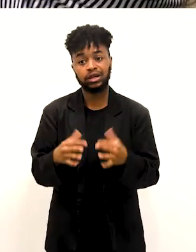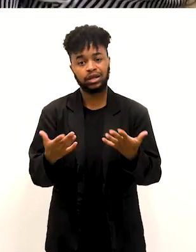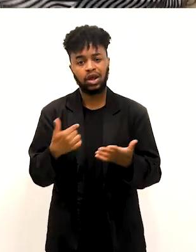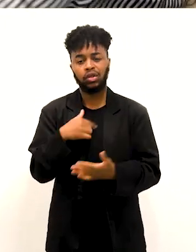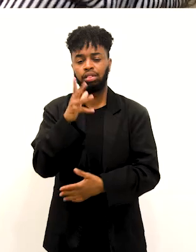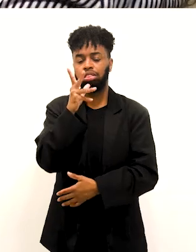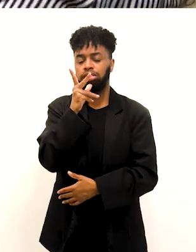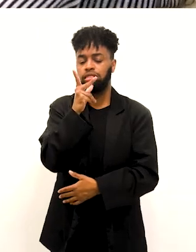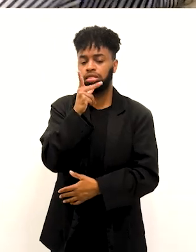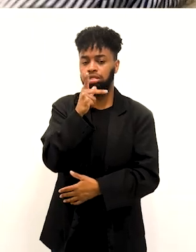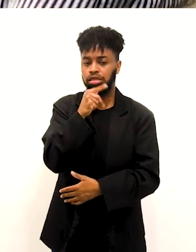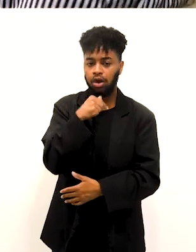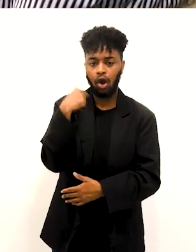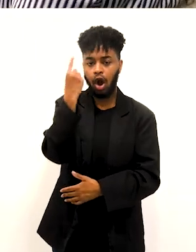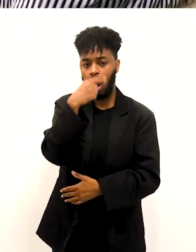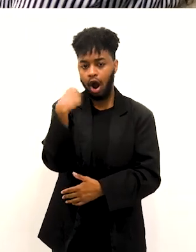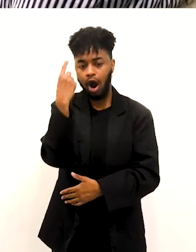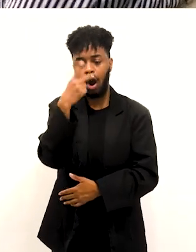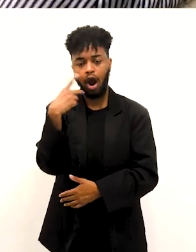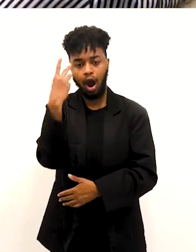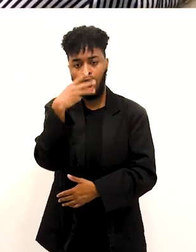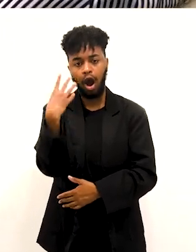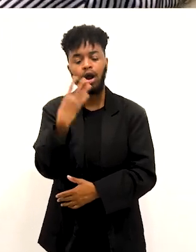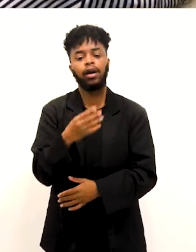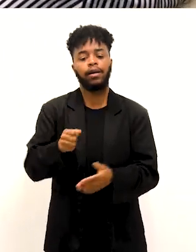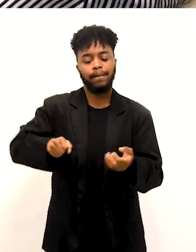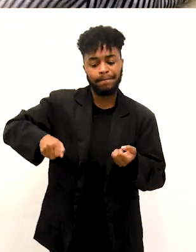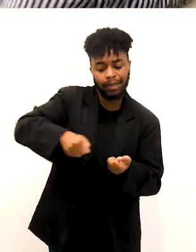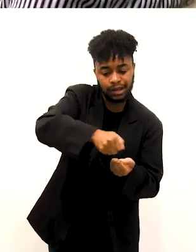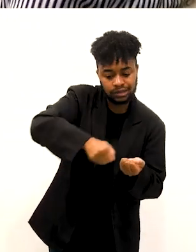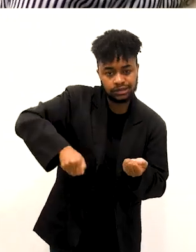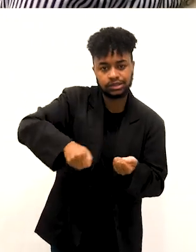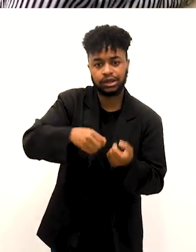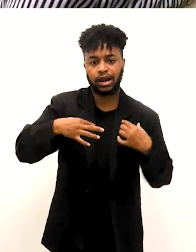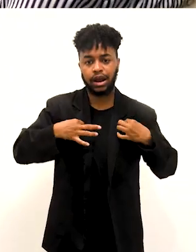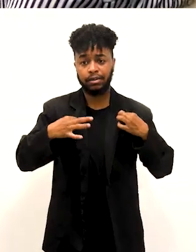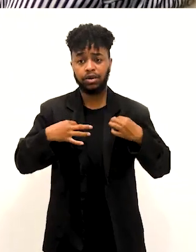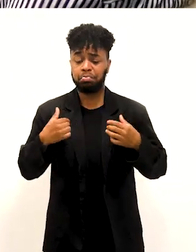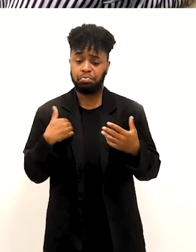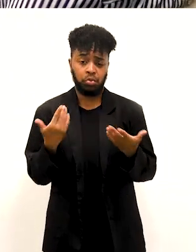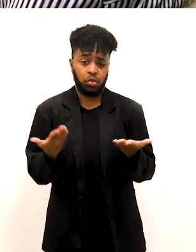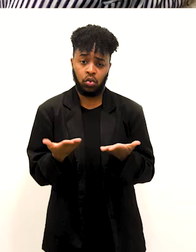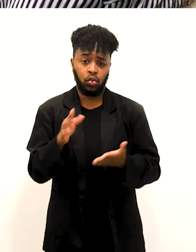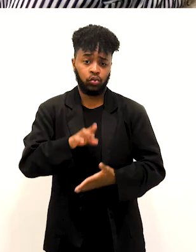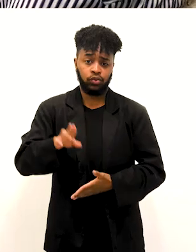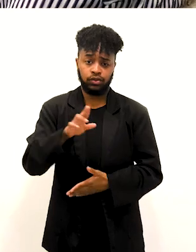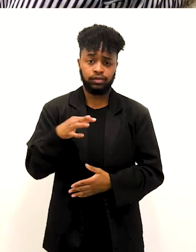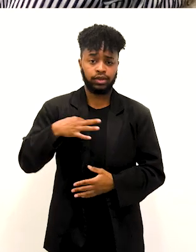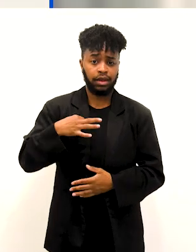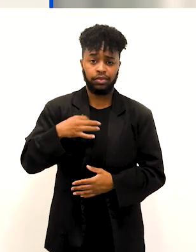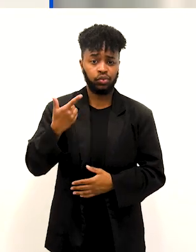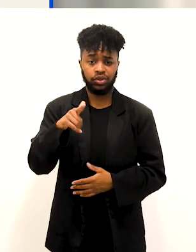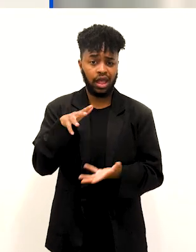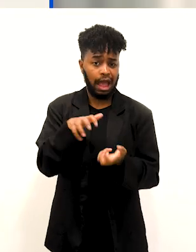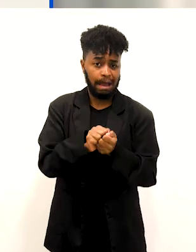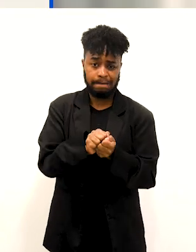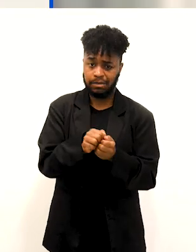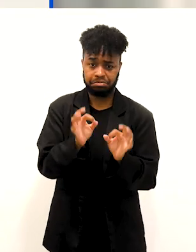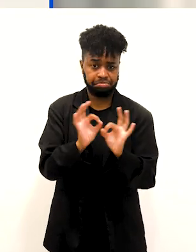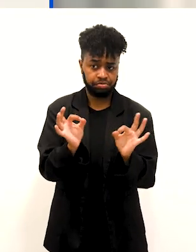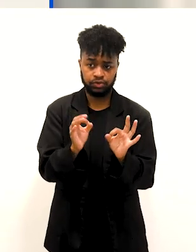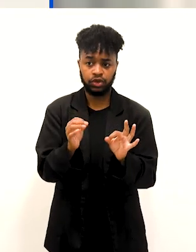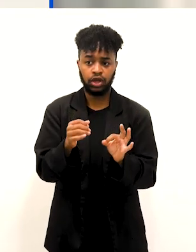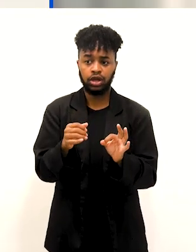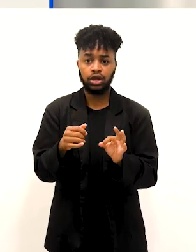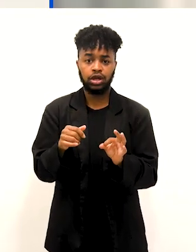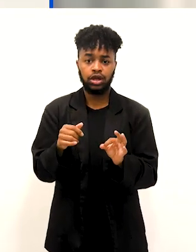Então, eu gastava horas na semana passando minhas camisas sociais. Hoje eu uso camisa tecnológica que não amassa, como